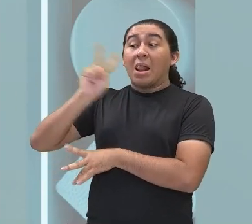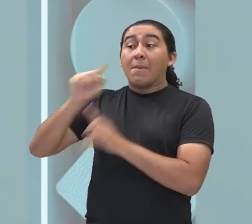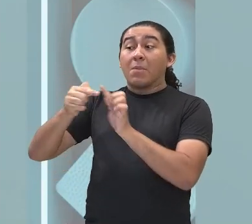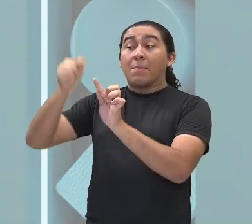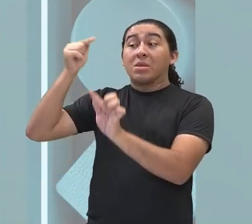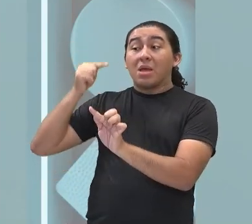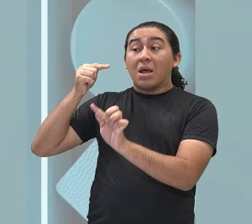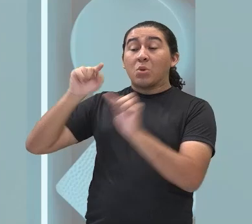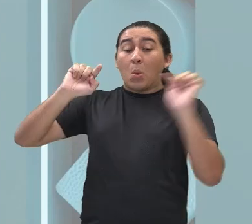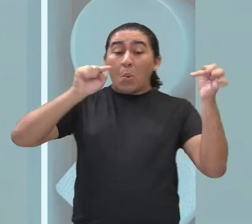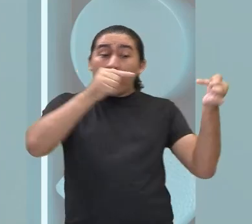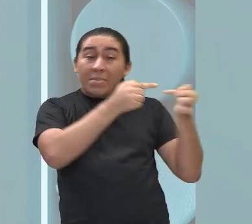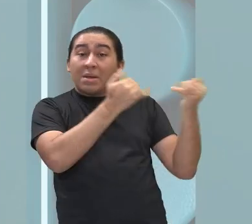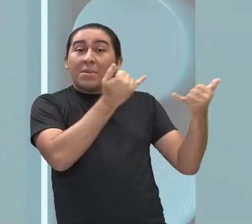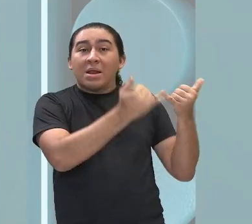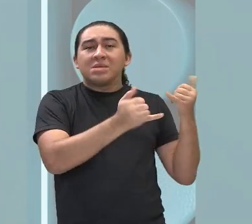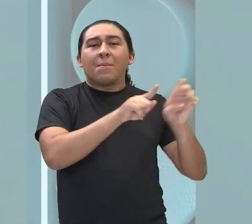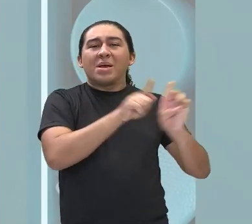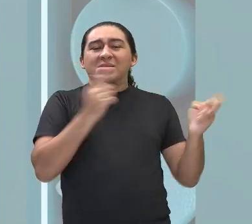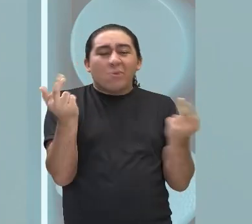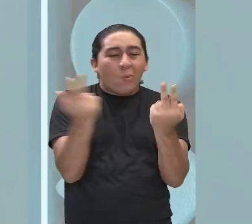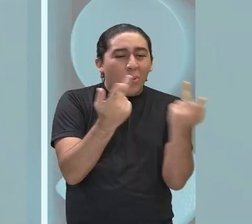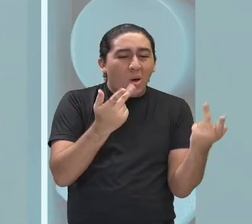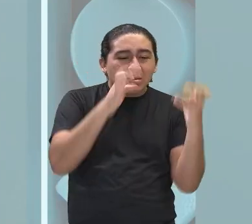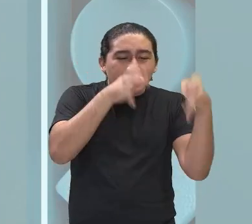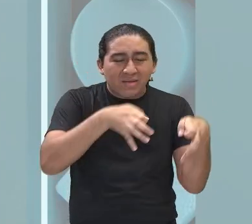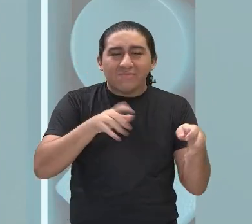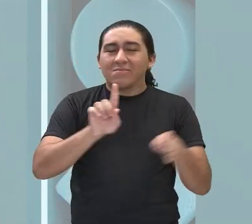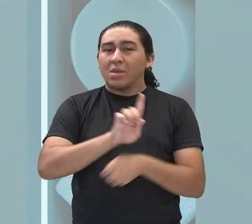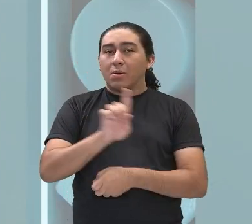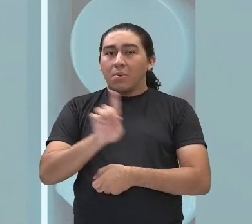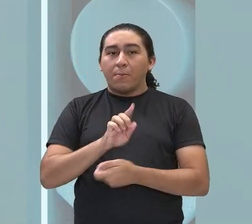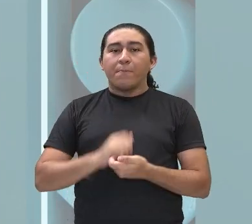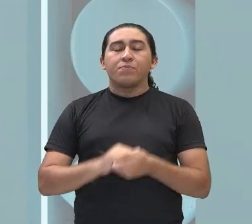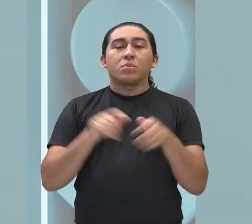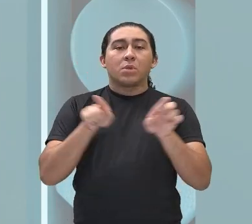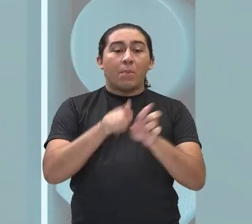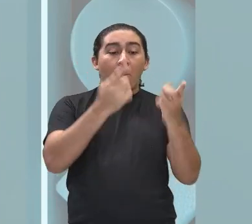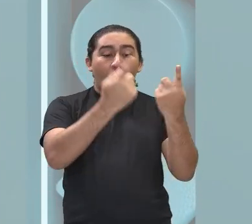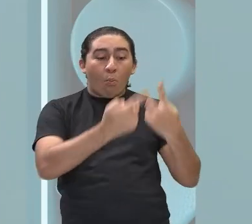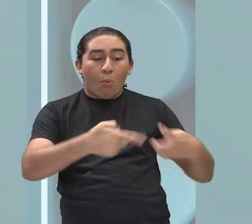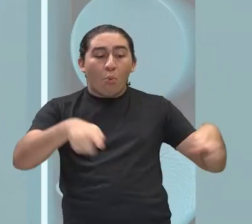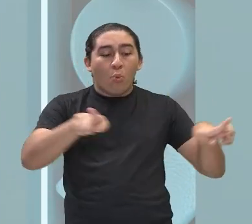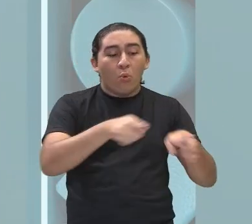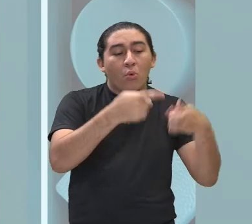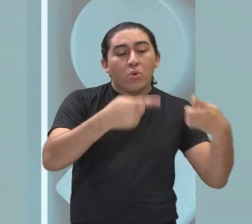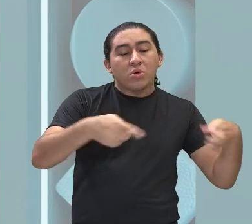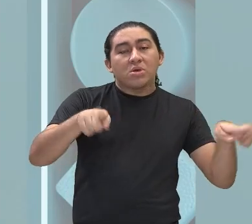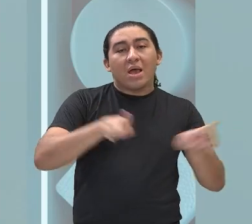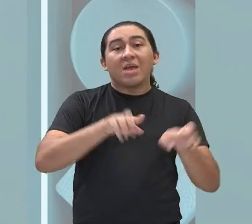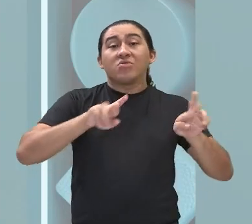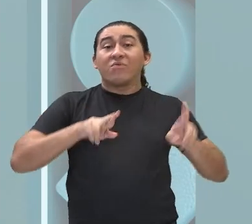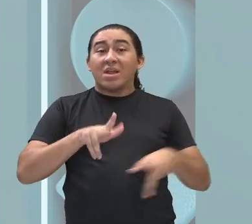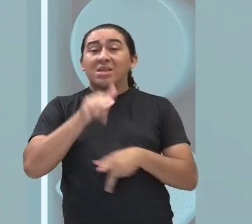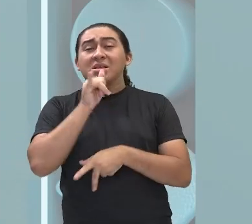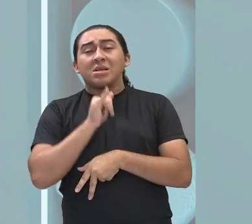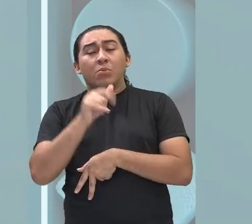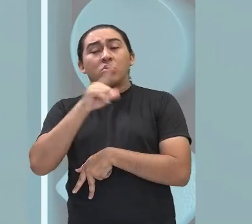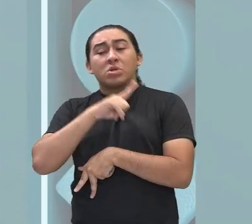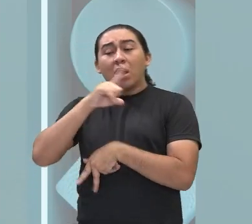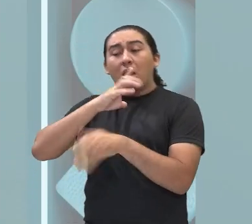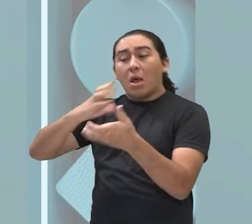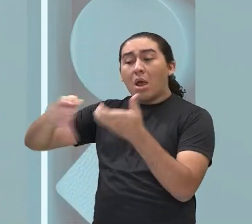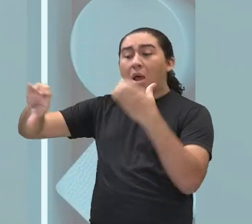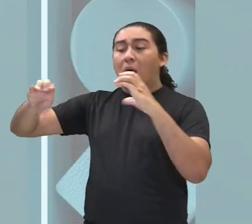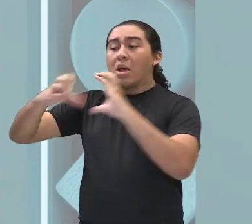será ipsilite. Quando a gente fala, por exemplo, da música também, é diferente quando você coloca um coro, quando você coloca